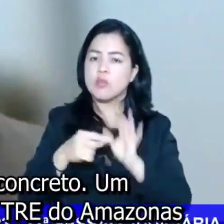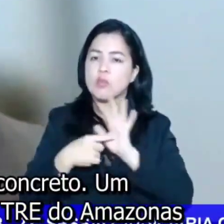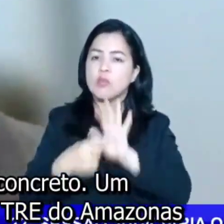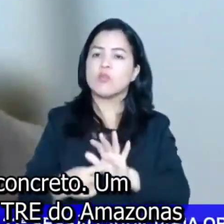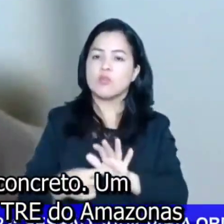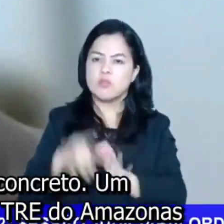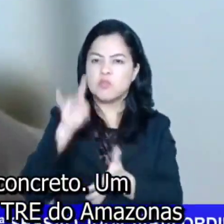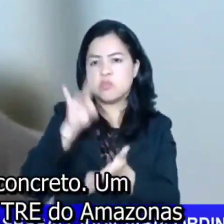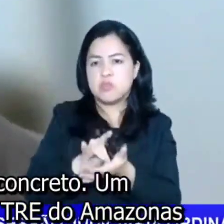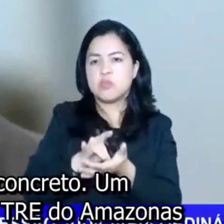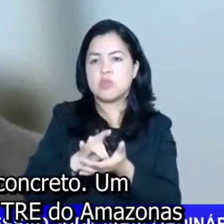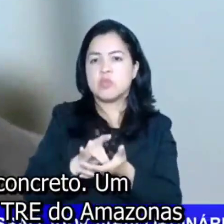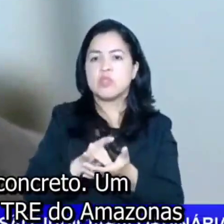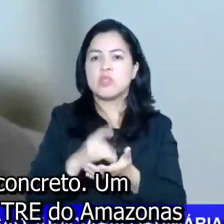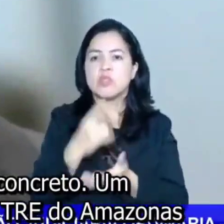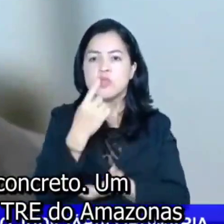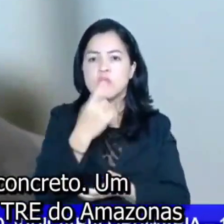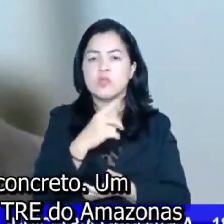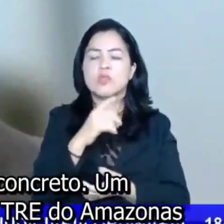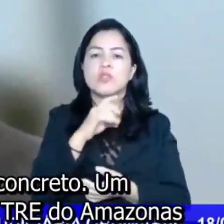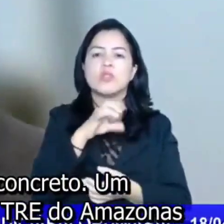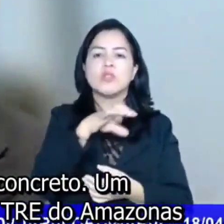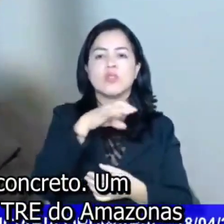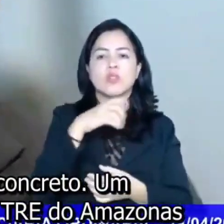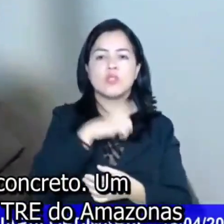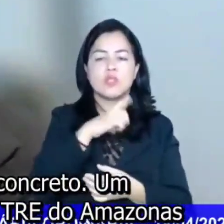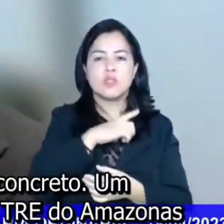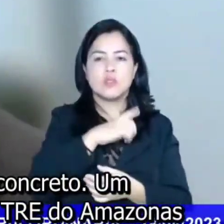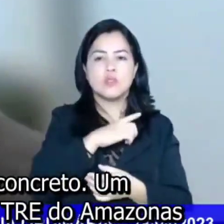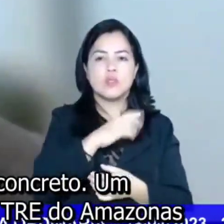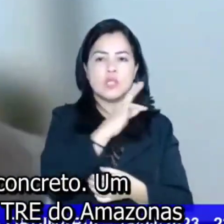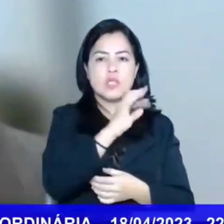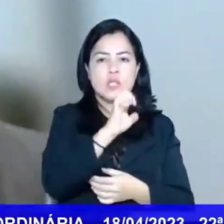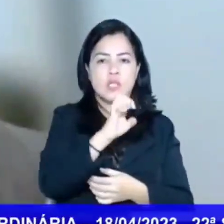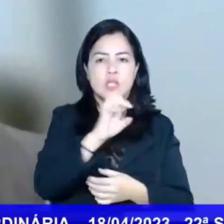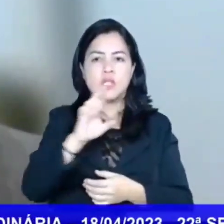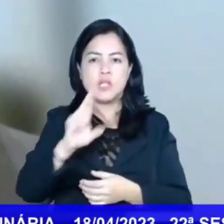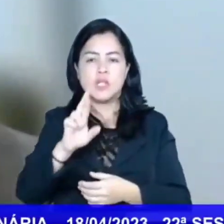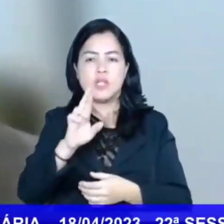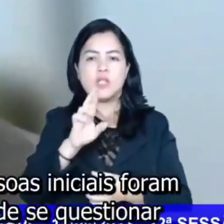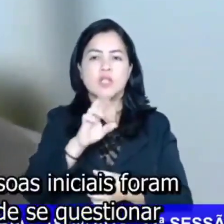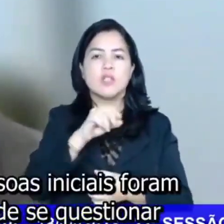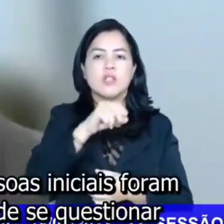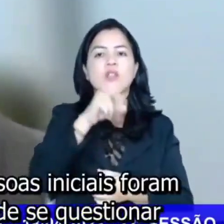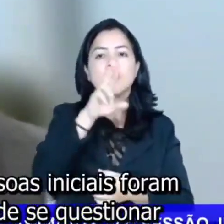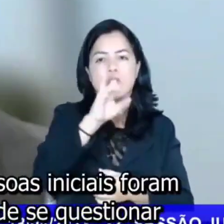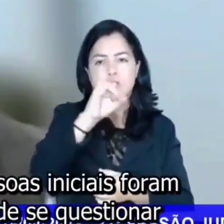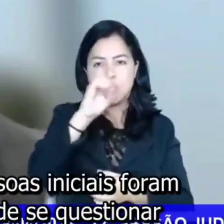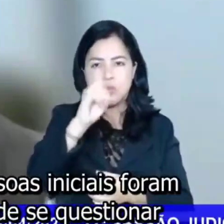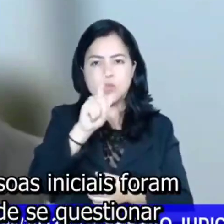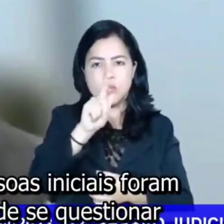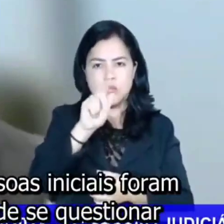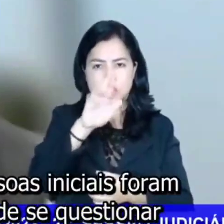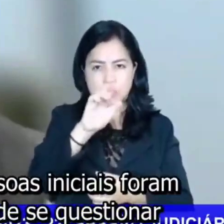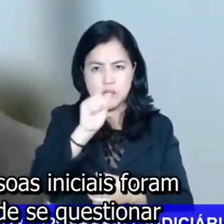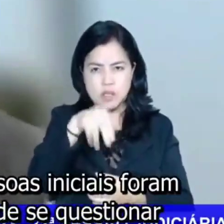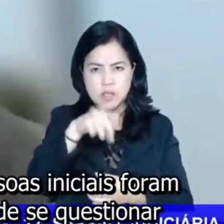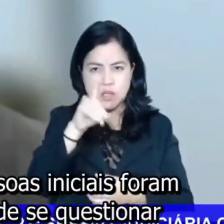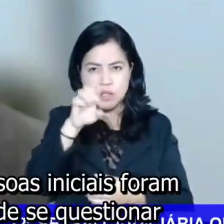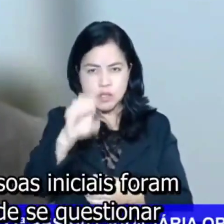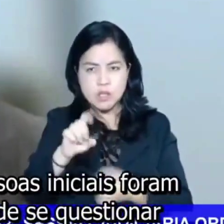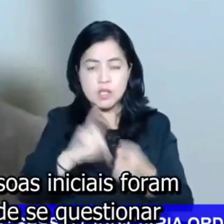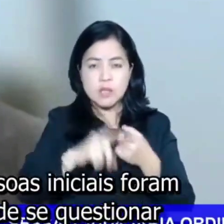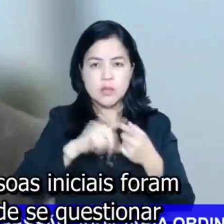Um precedente do TRE do Rio Grande do Norte e outro do TRE do Amazonas, em que a discussão é absolutamente idêntica e as